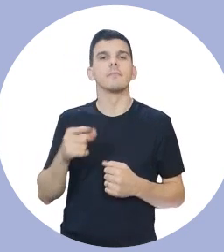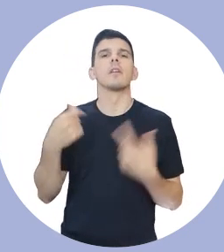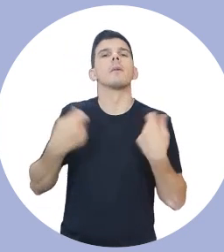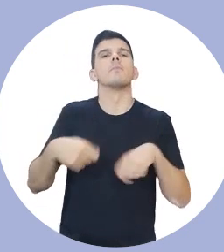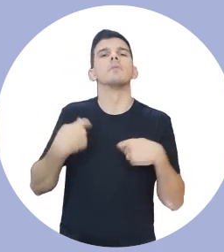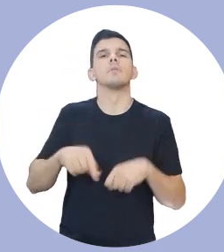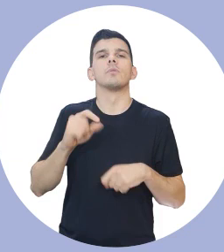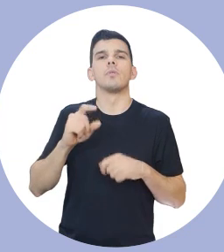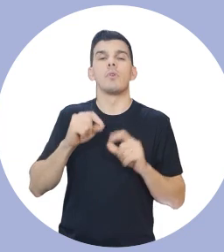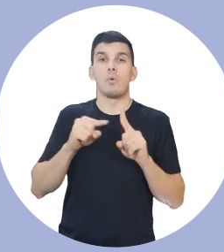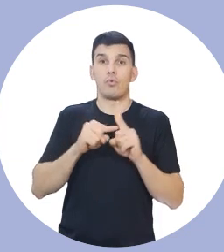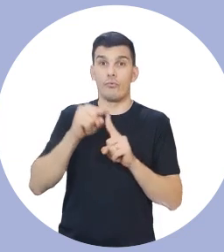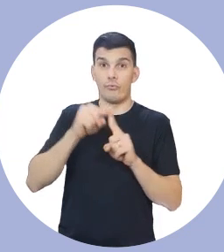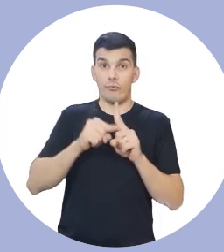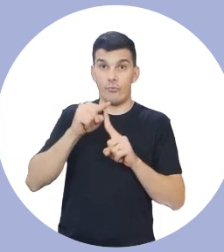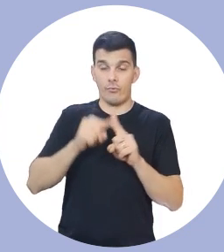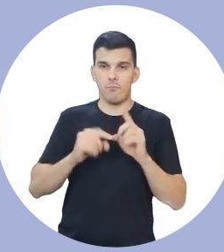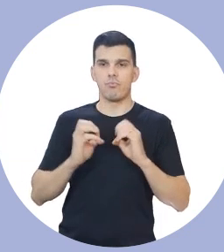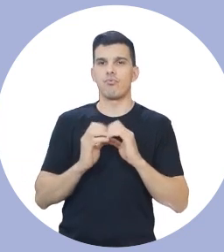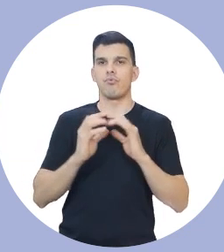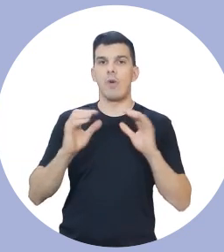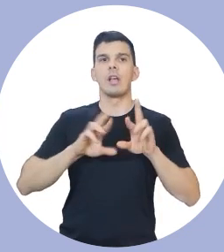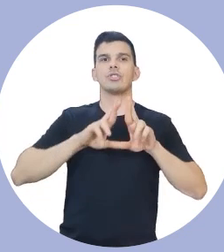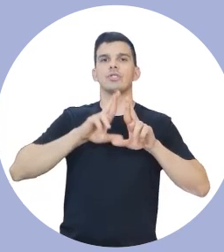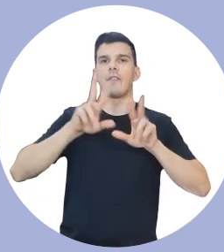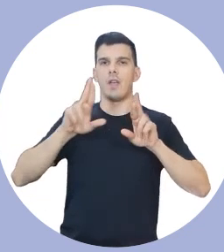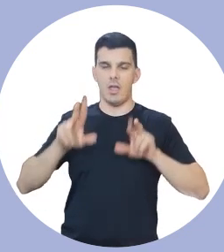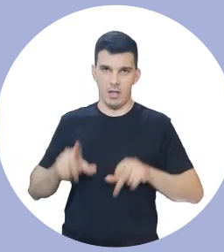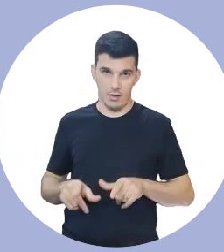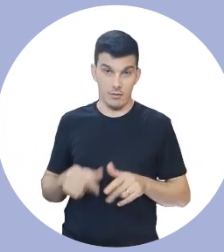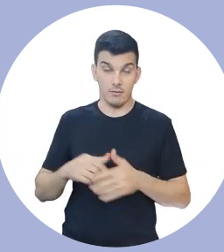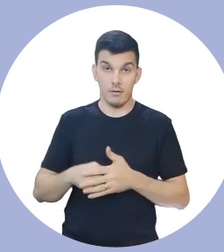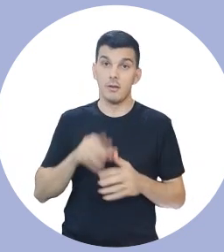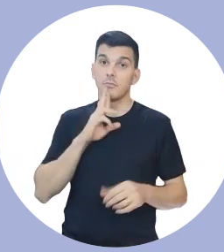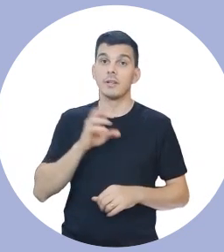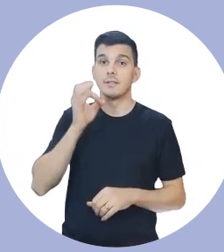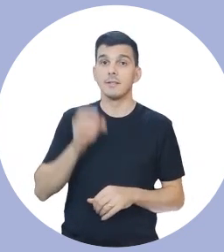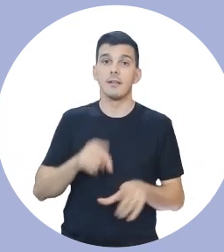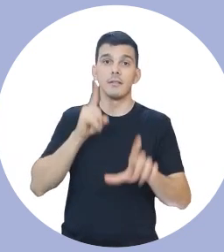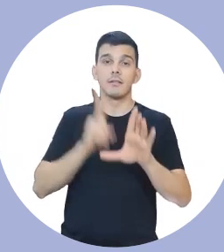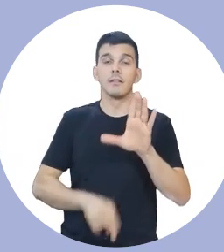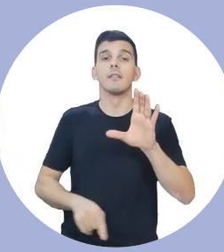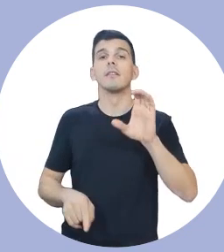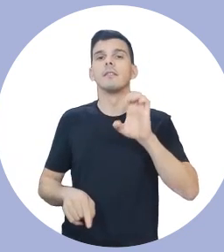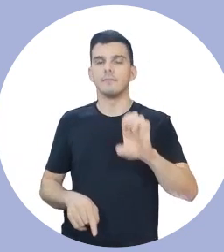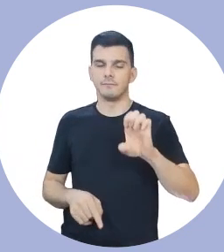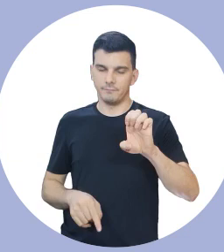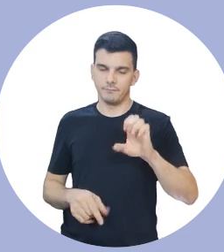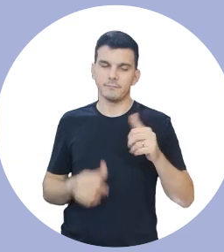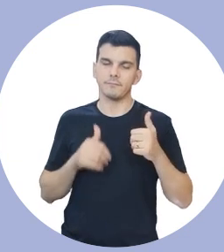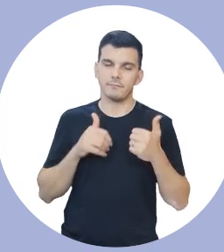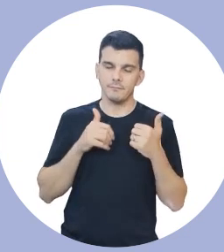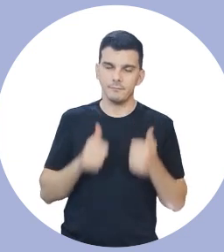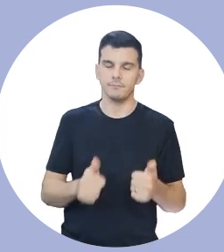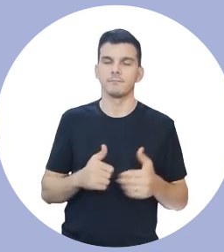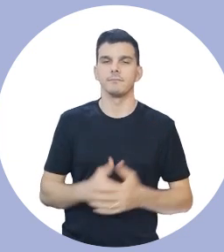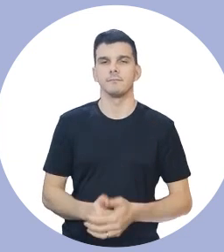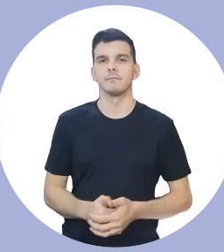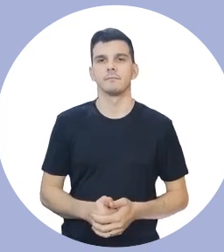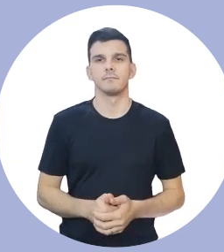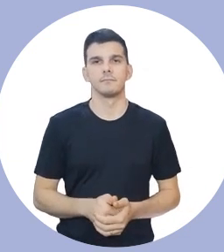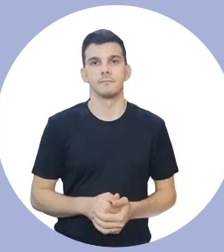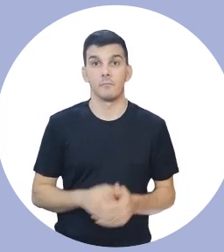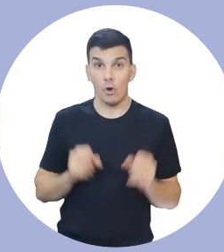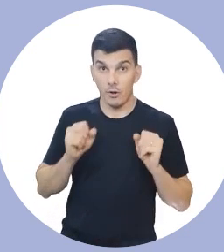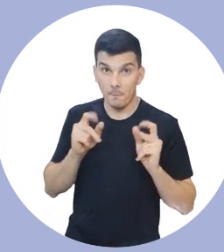destila outro, condensa. E precisa ter temperaturas de ebulição diferentes. Então, a alternativa correta nesse sistema,